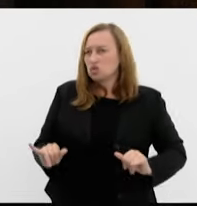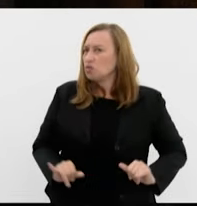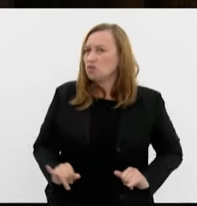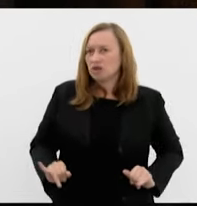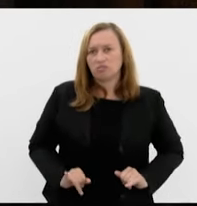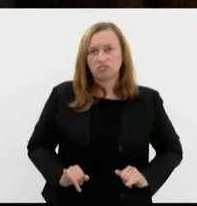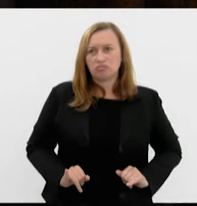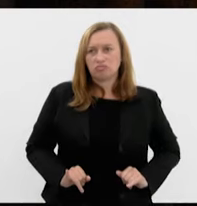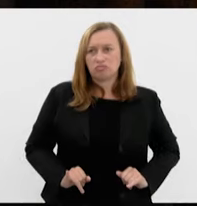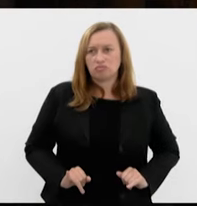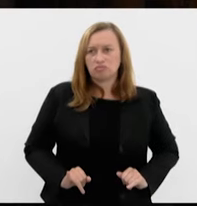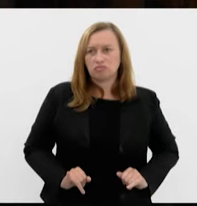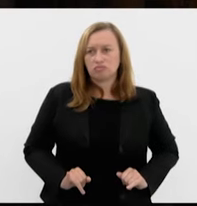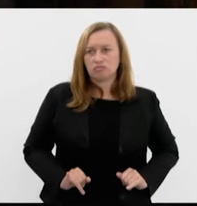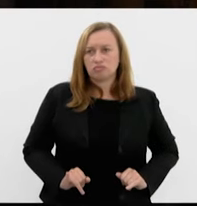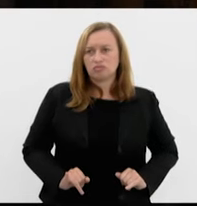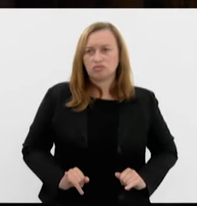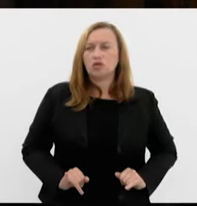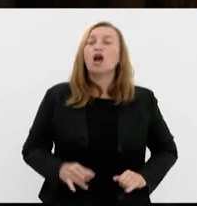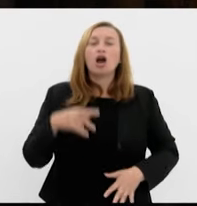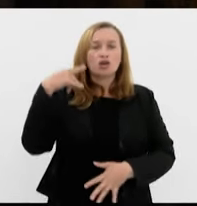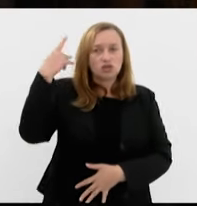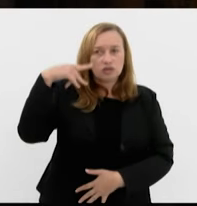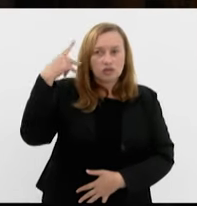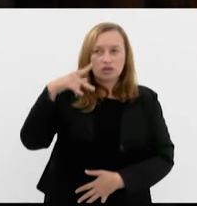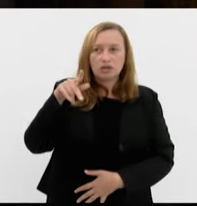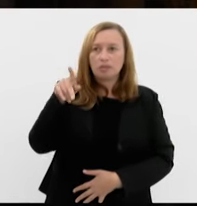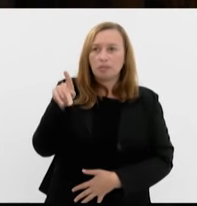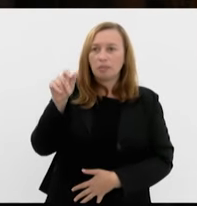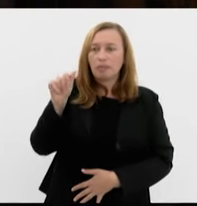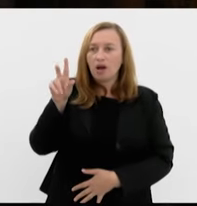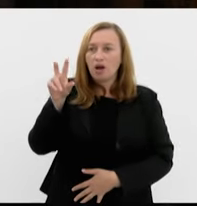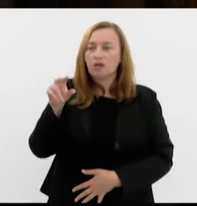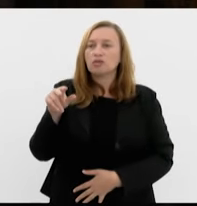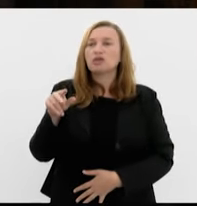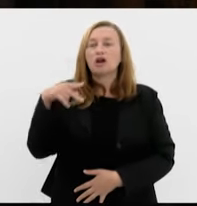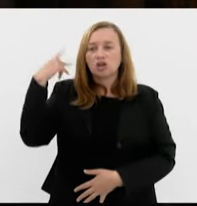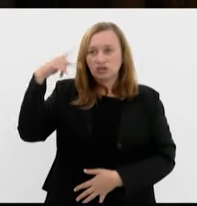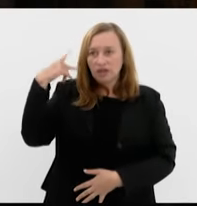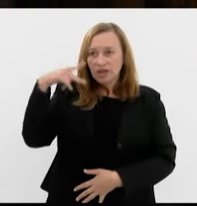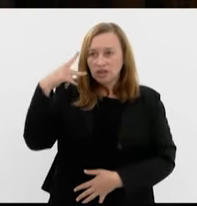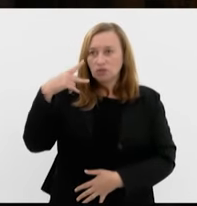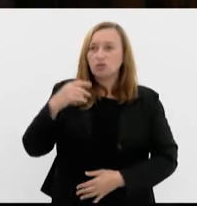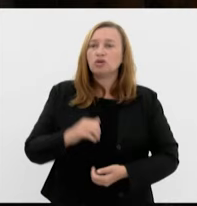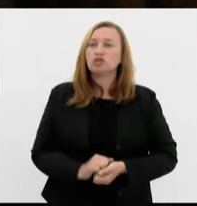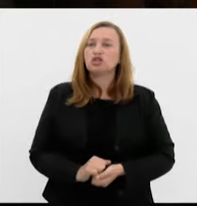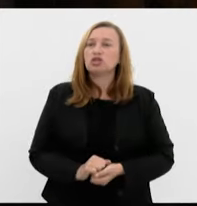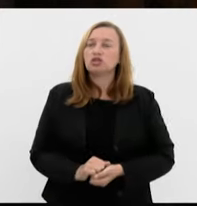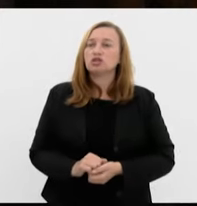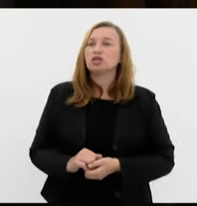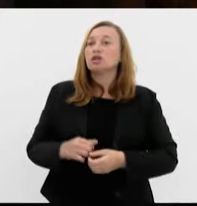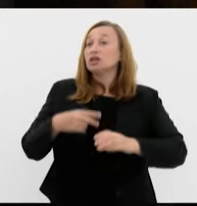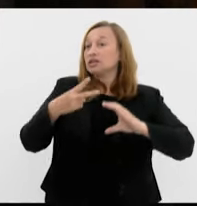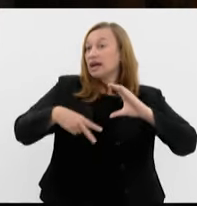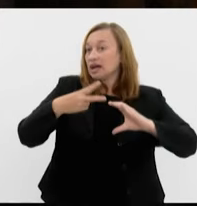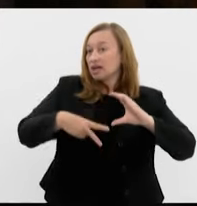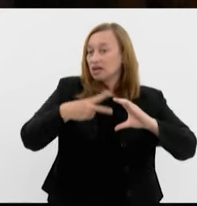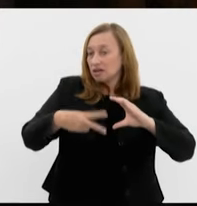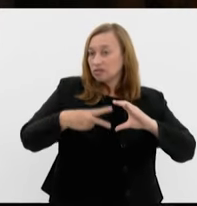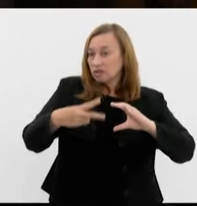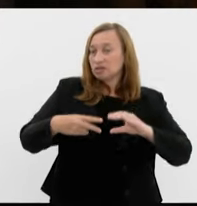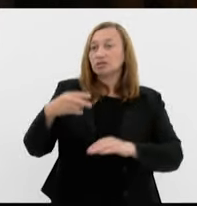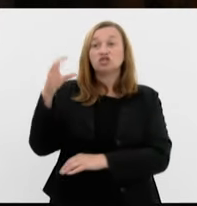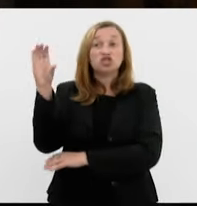sobretudo De onde veio aos vereadores paus mandados da da Câmara Municipal de Niterói também fica